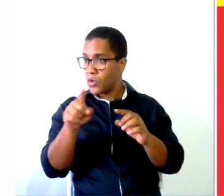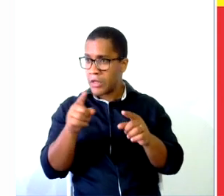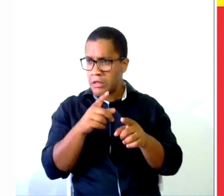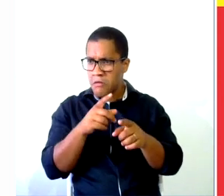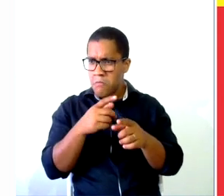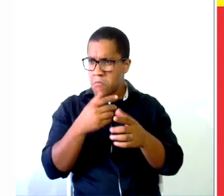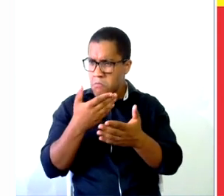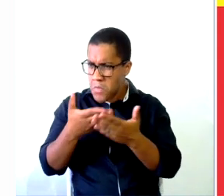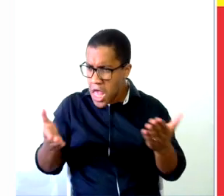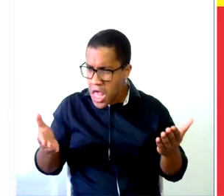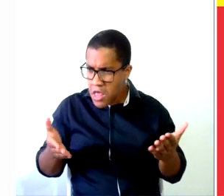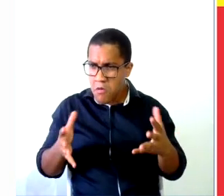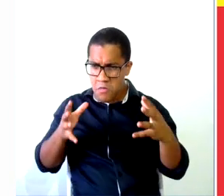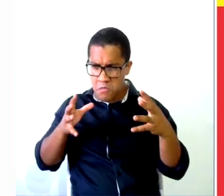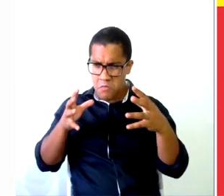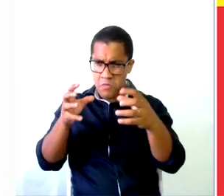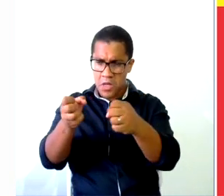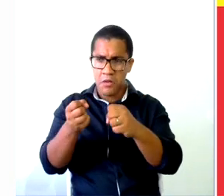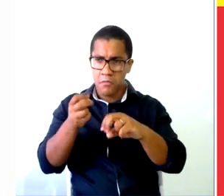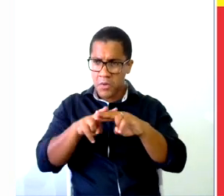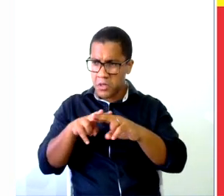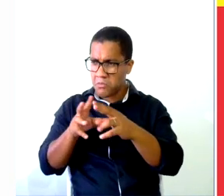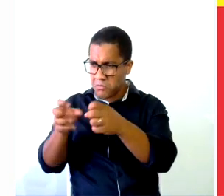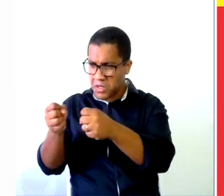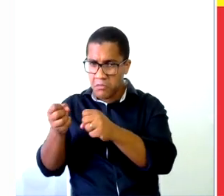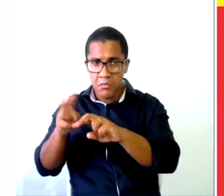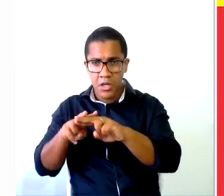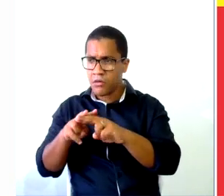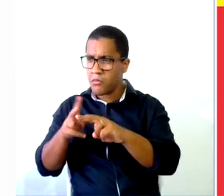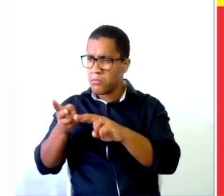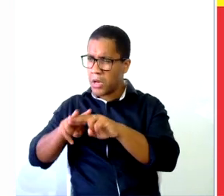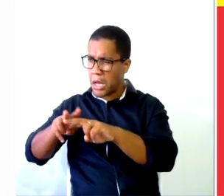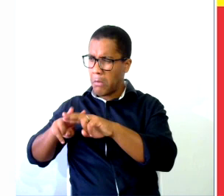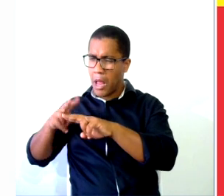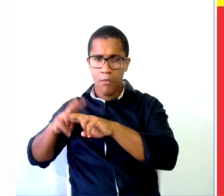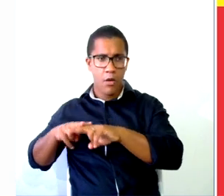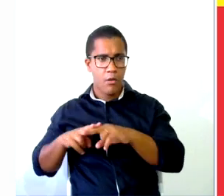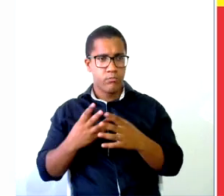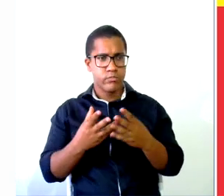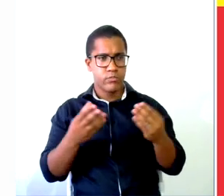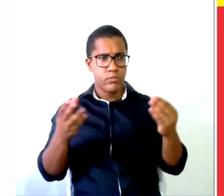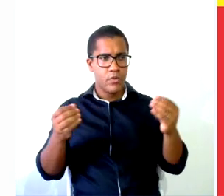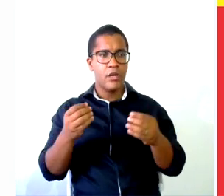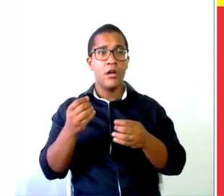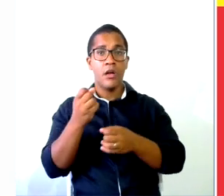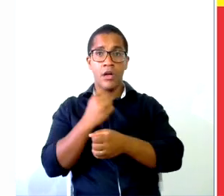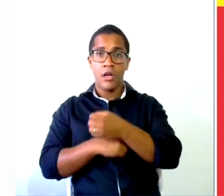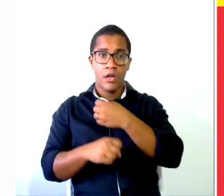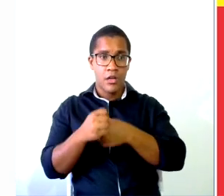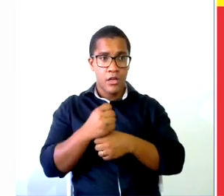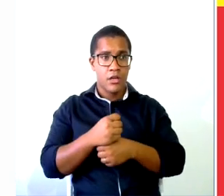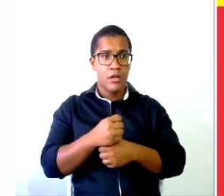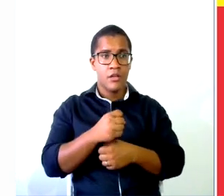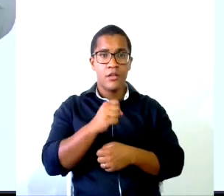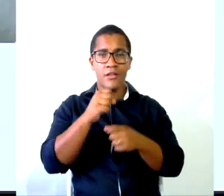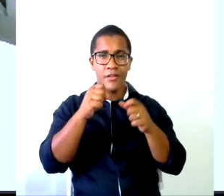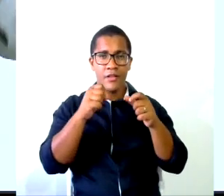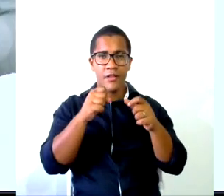vencida, né? Como ocorreu durante a destruição de Cartago em 146. Então